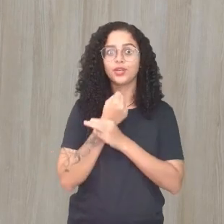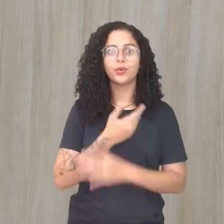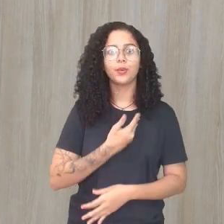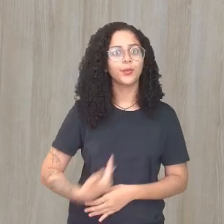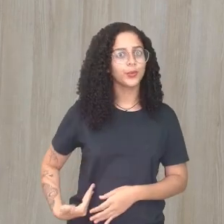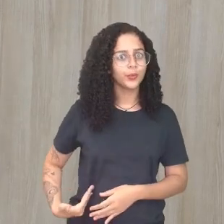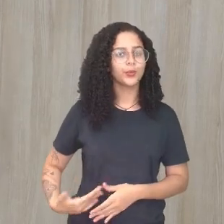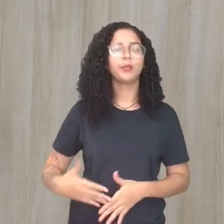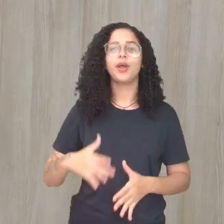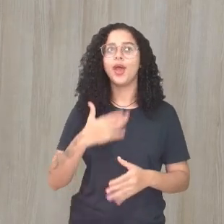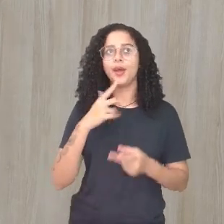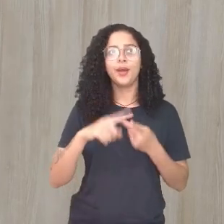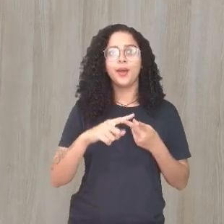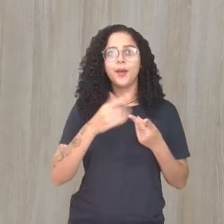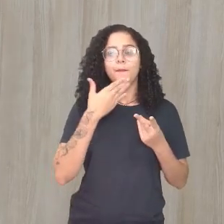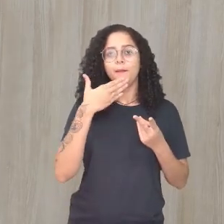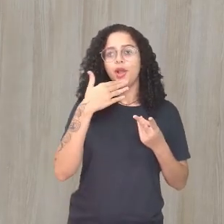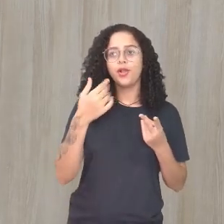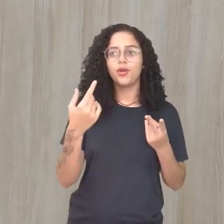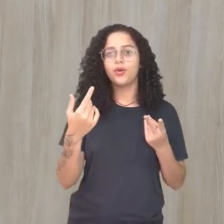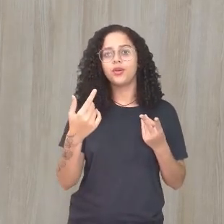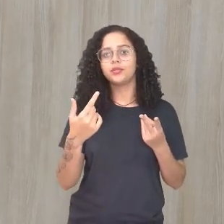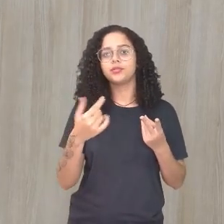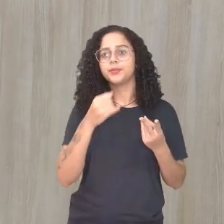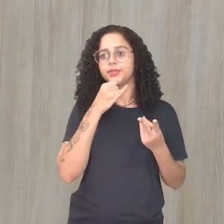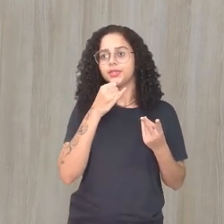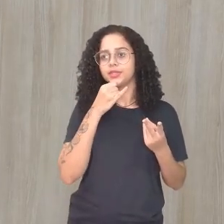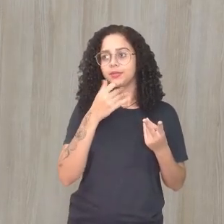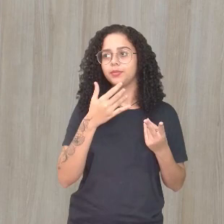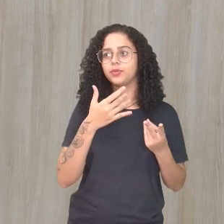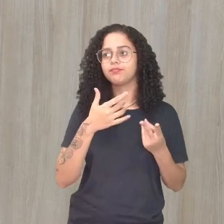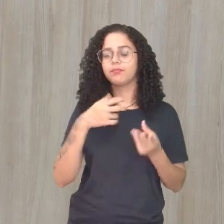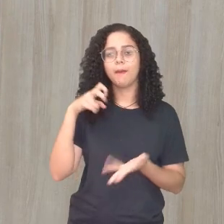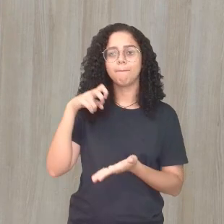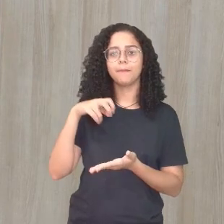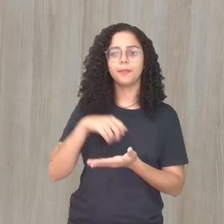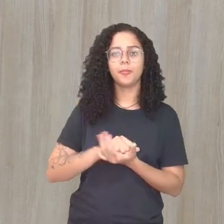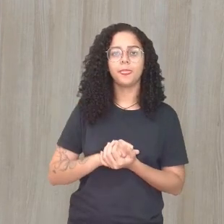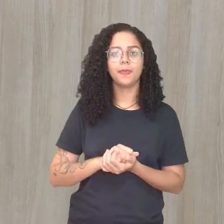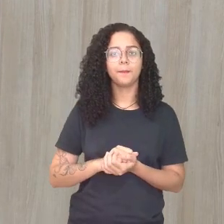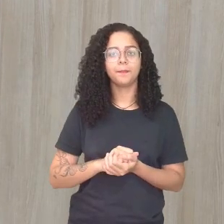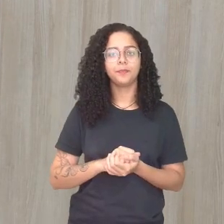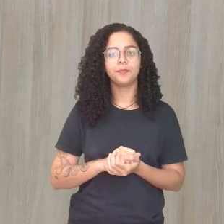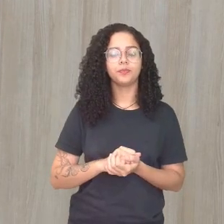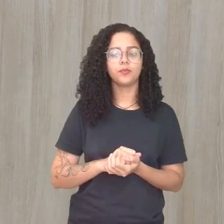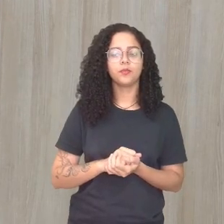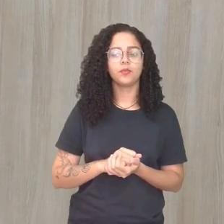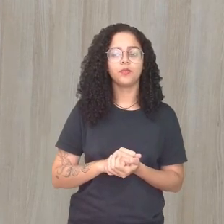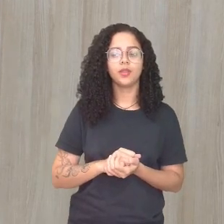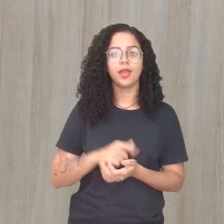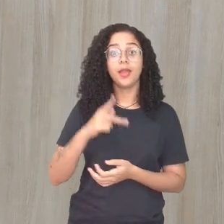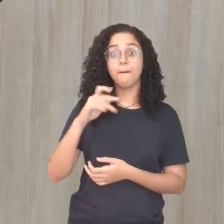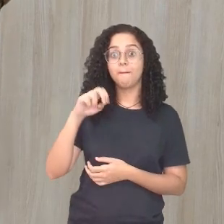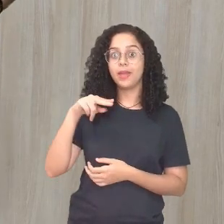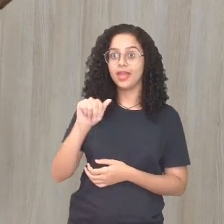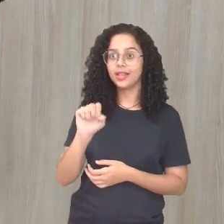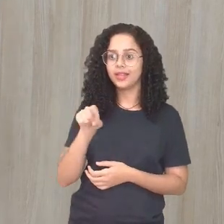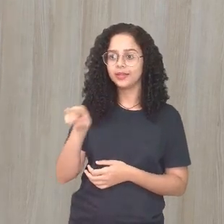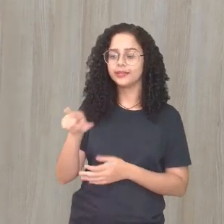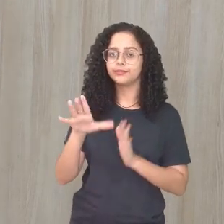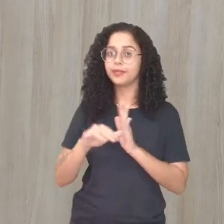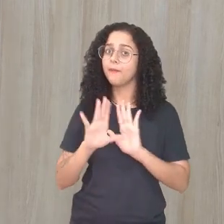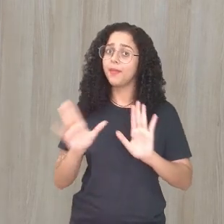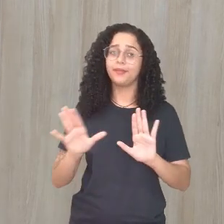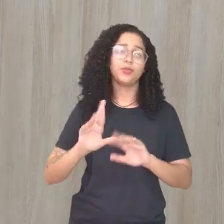né, melhorando, por exemplo, a questão da aplicação das penas, né, para esses infratores, mas não, né, mas